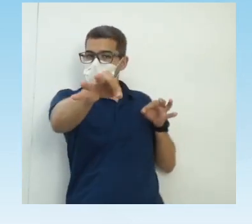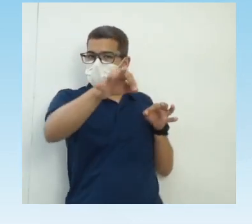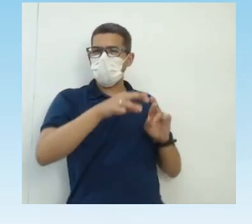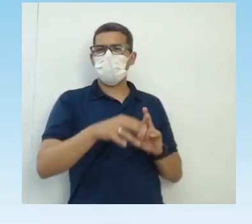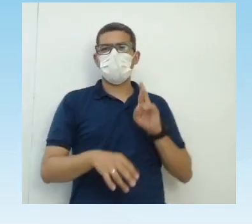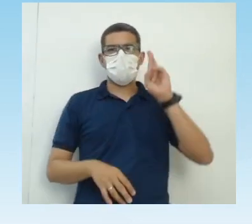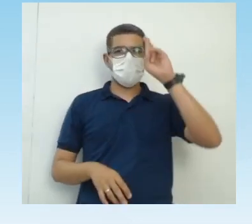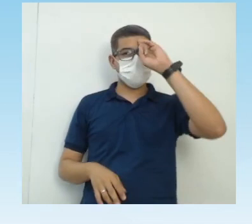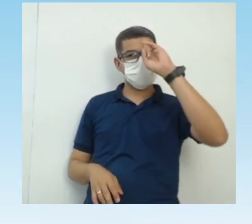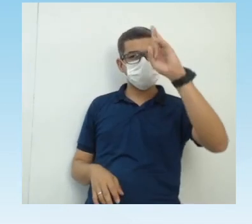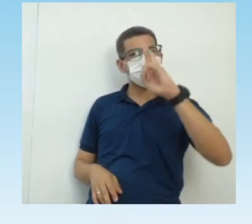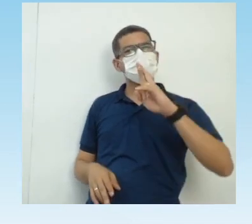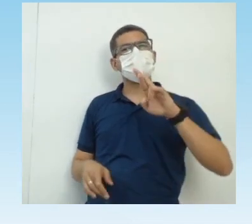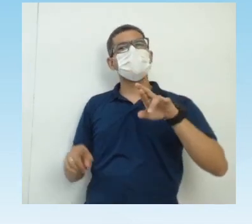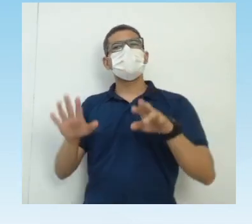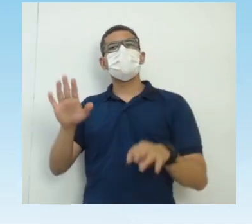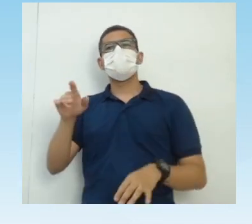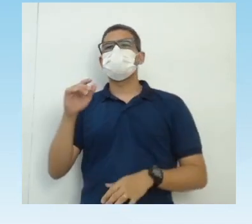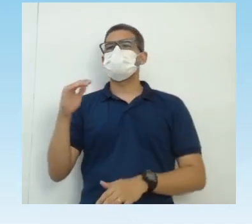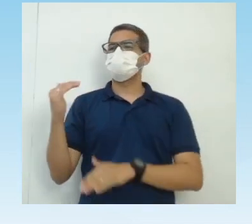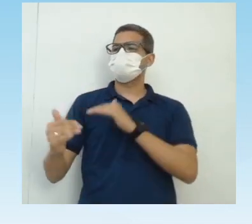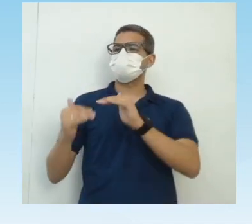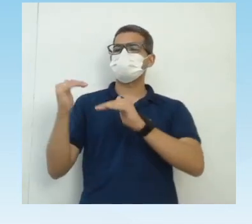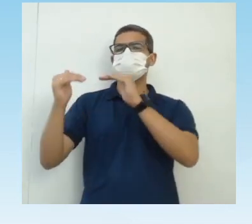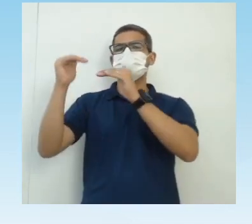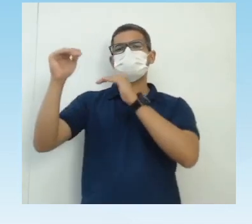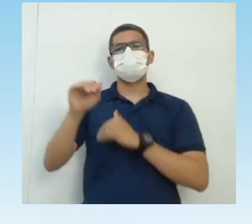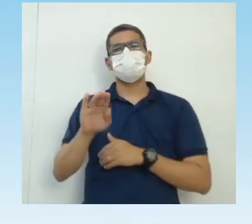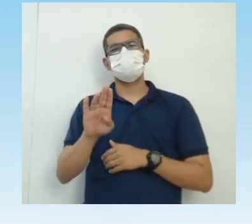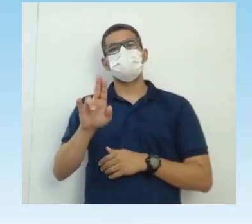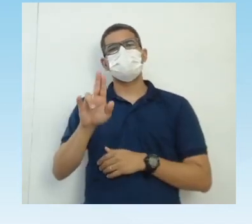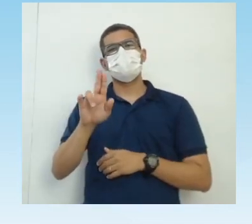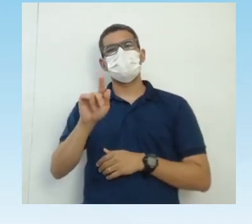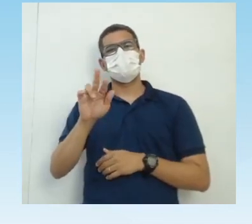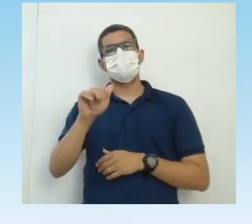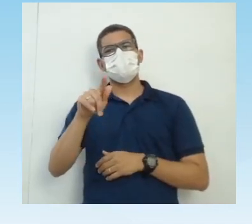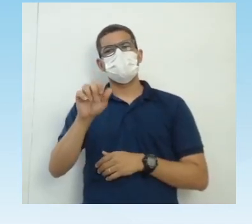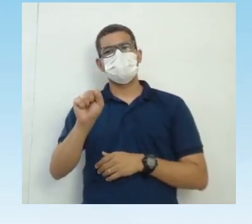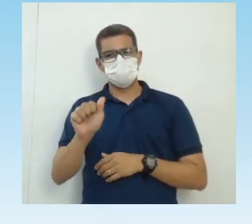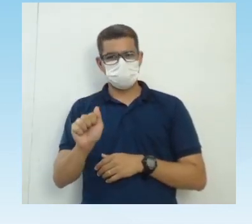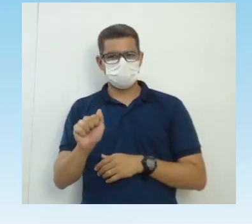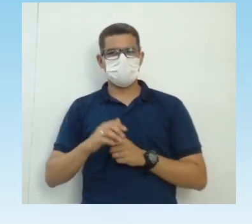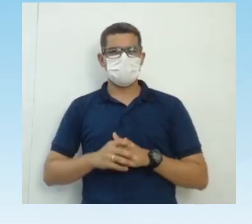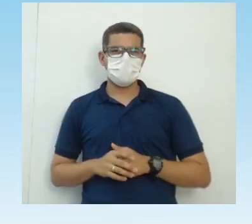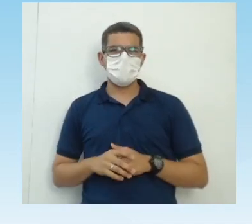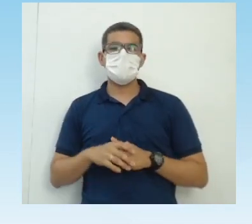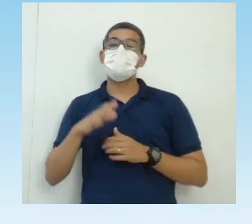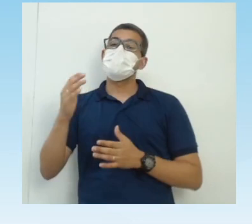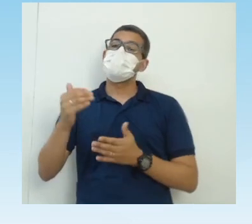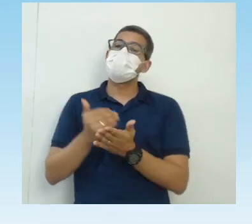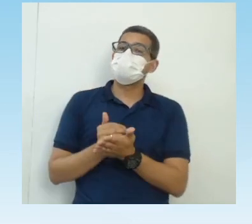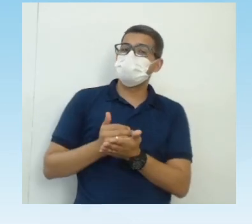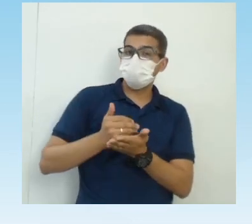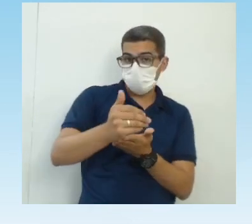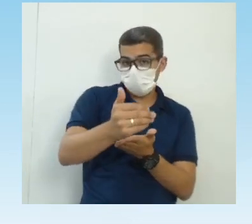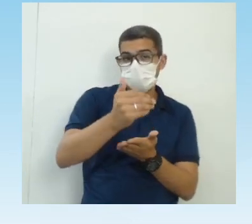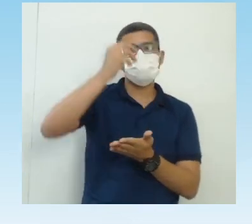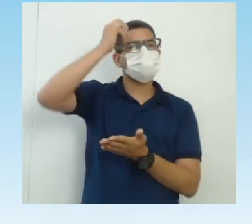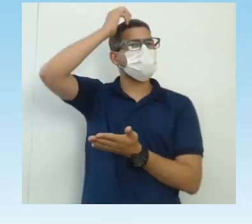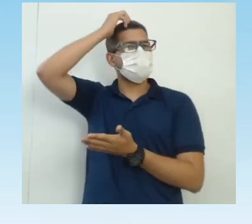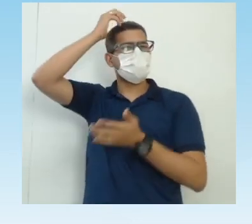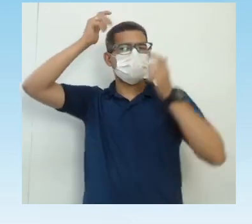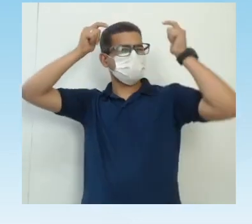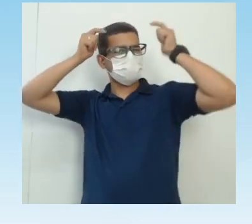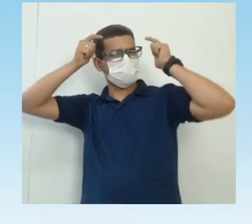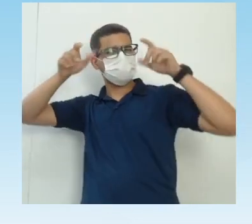não impediu o crescimento e enriquecimento de uma burguesia. Com a formação das monarquias absolutistas,